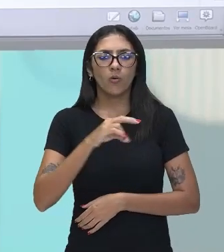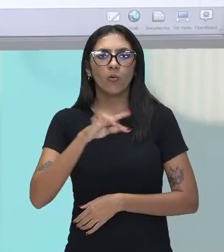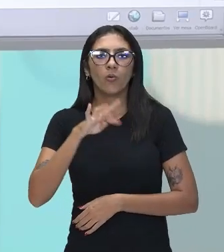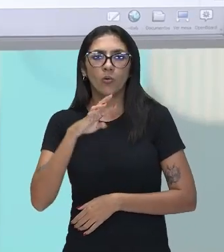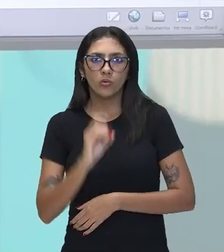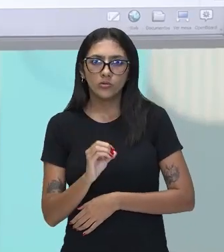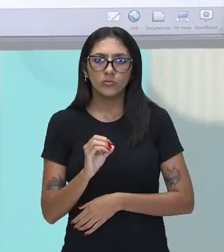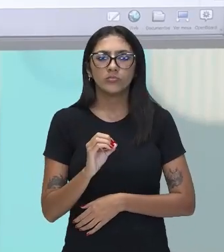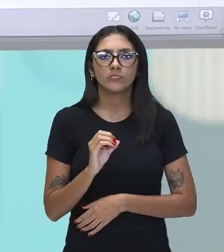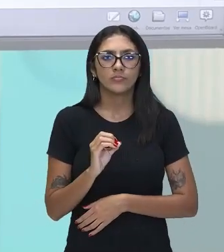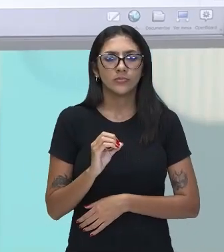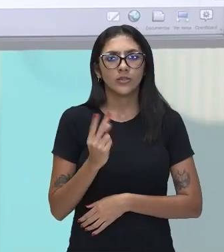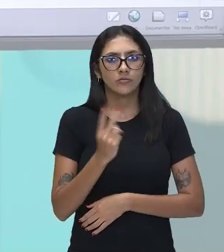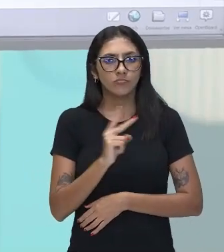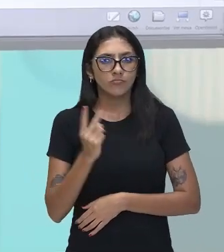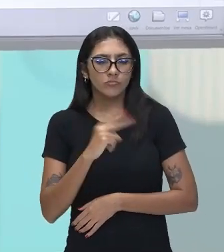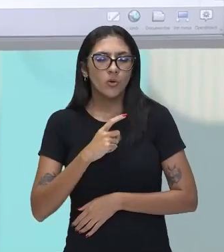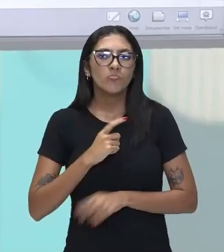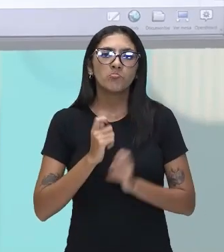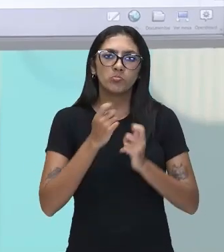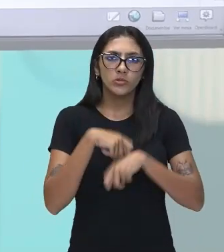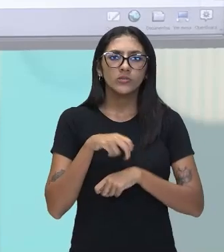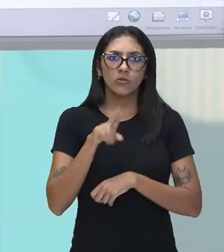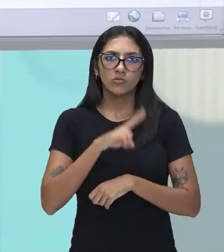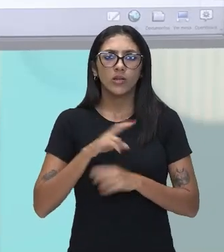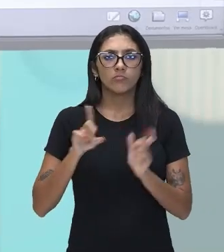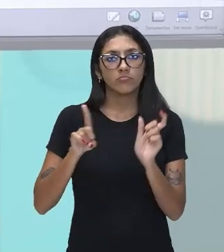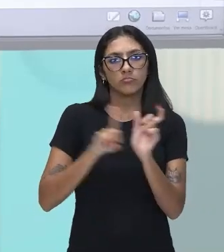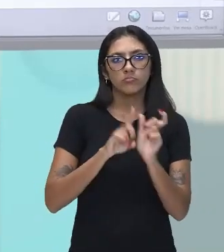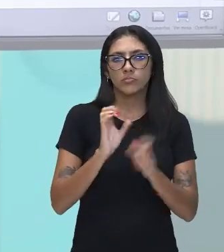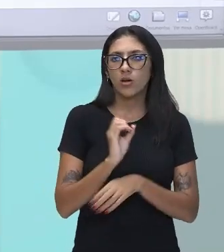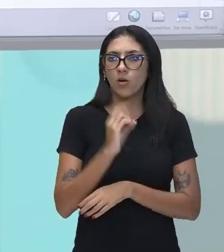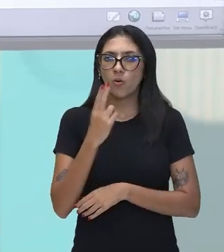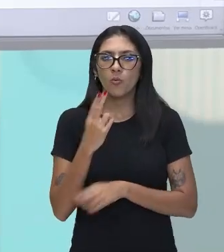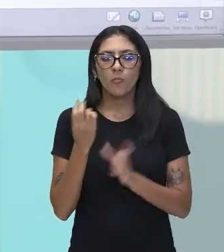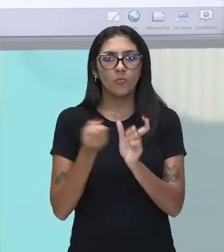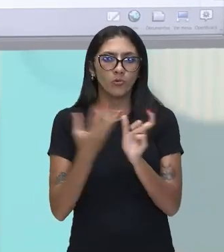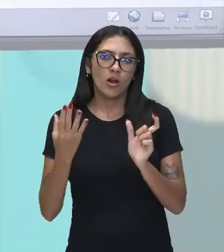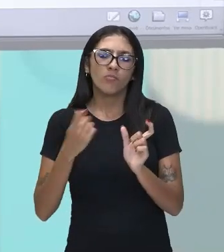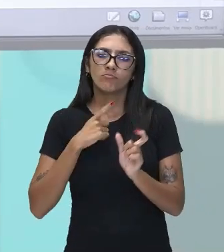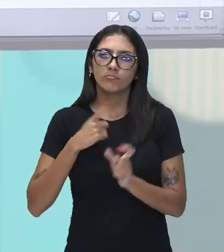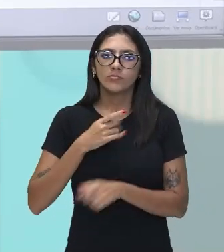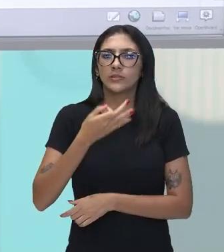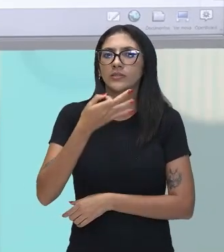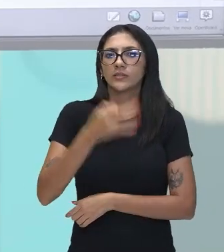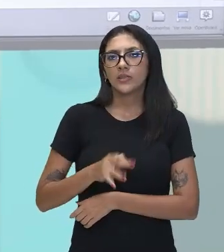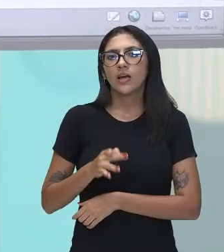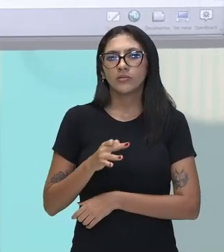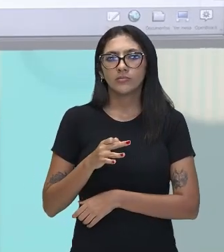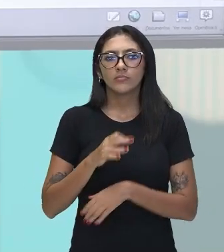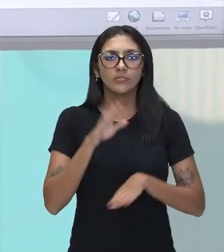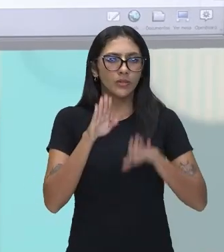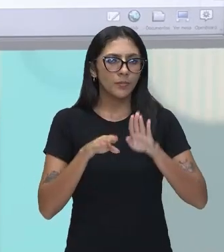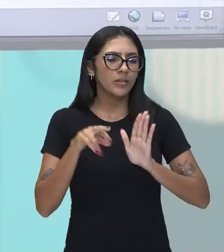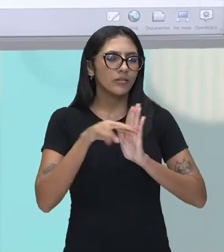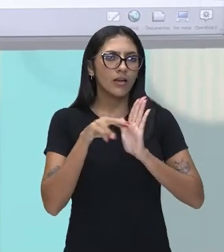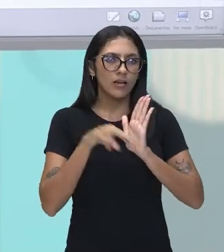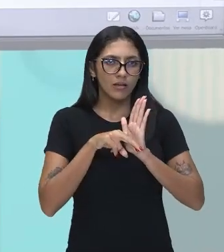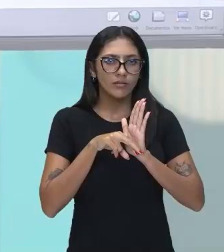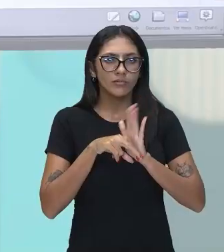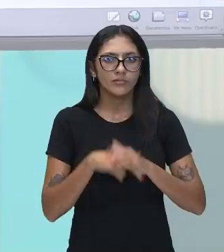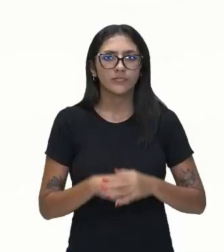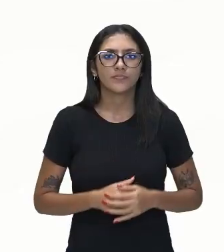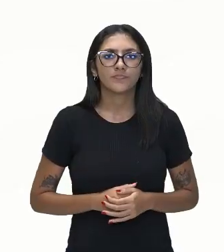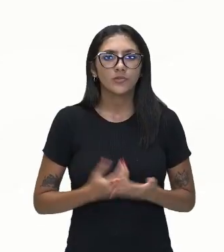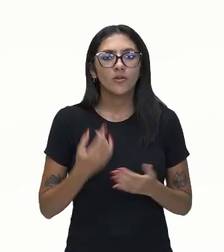verbo, ele pode ficar no singular ou ir para o plural e estará correto de acordo com a norma culta, certo? Então,